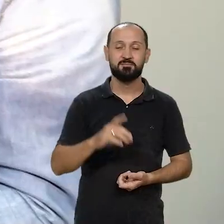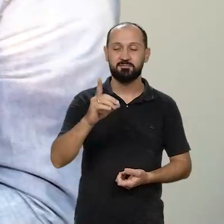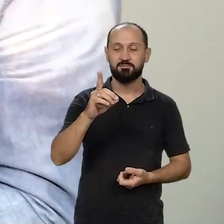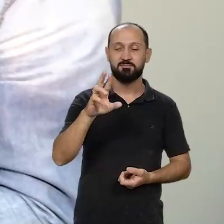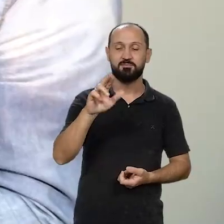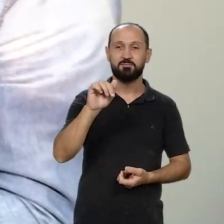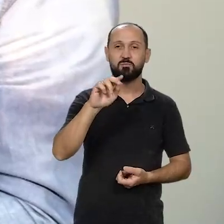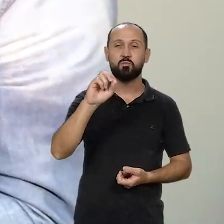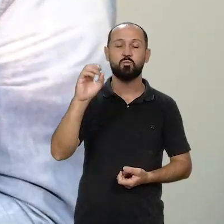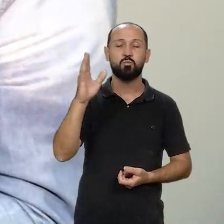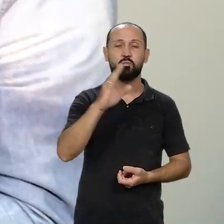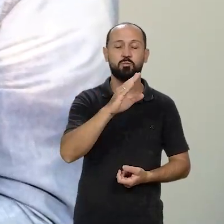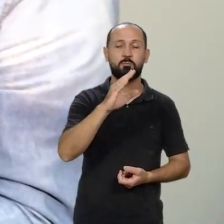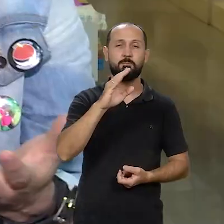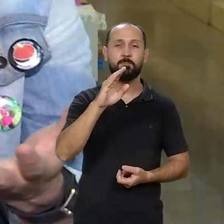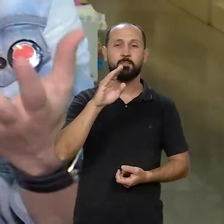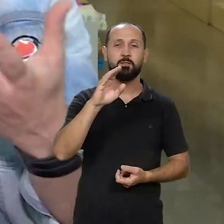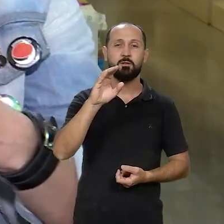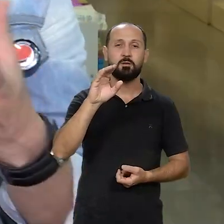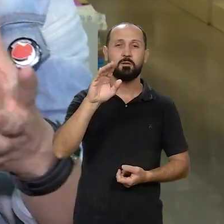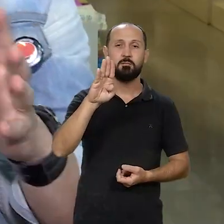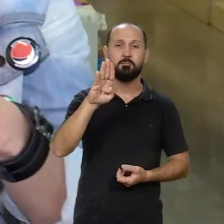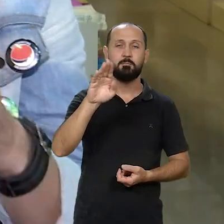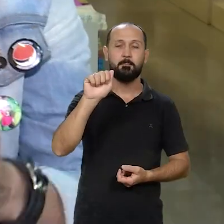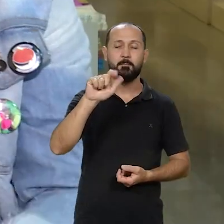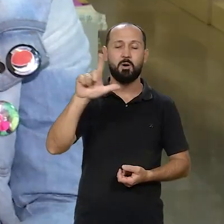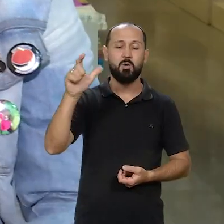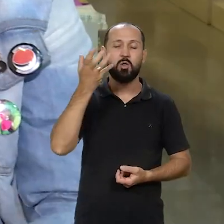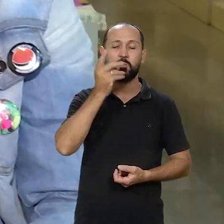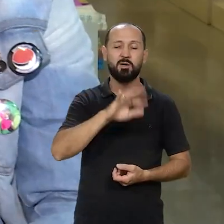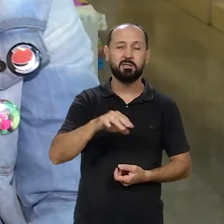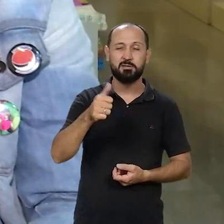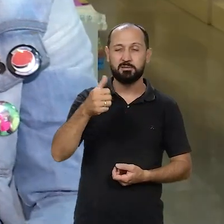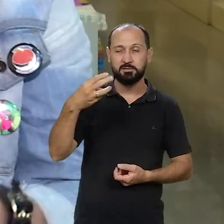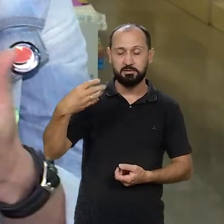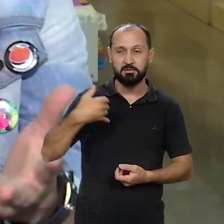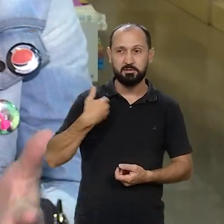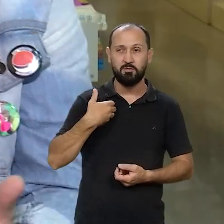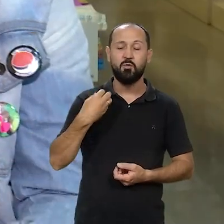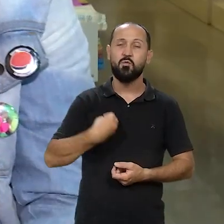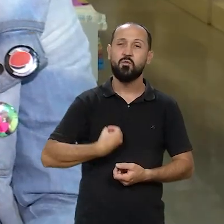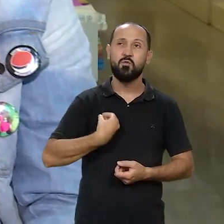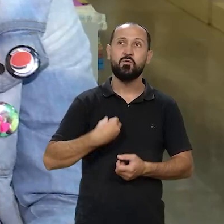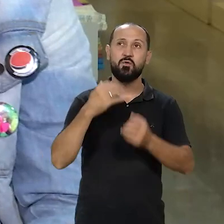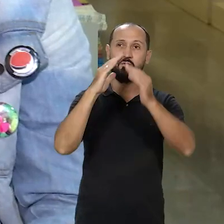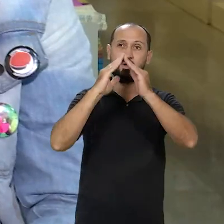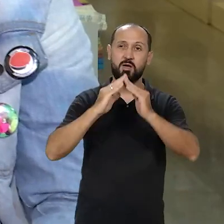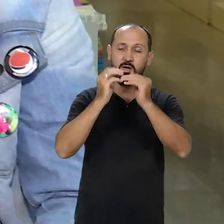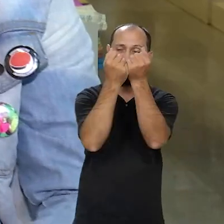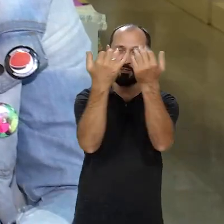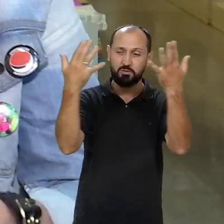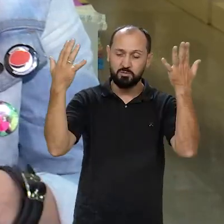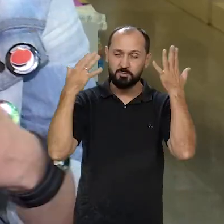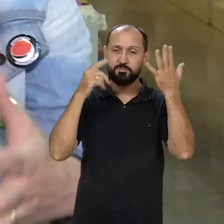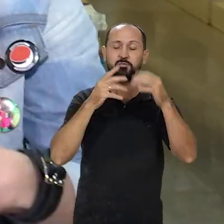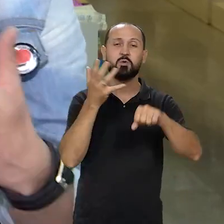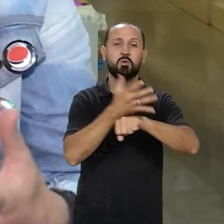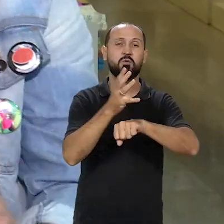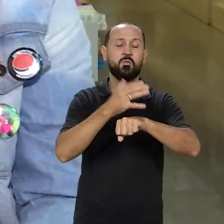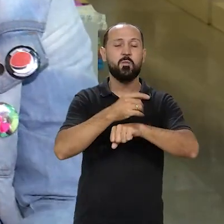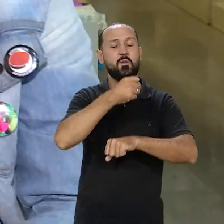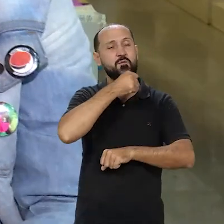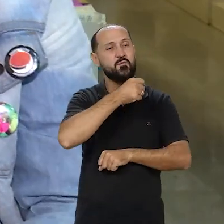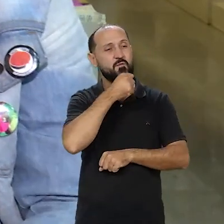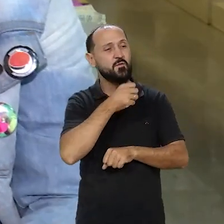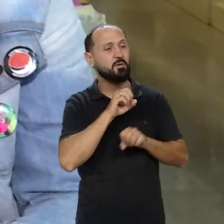Dragon Ball é sobre o Goku, que é um garoto de ali 12, 13 anos, que ele mora na floresta, e aí conta que ele